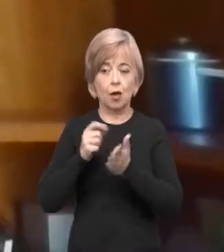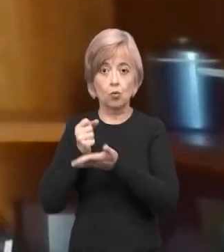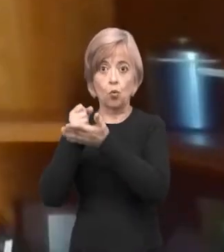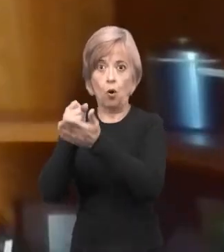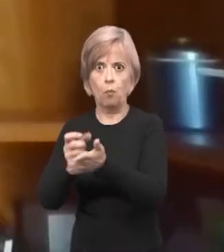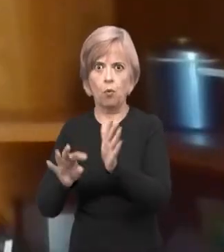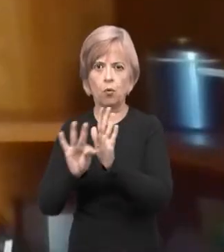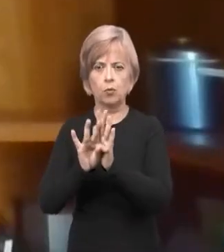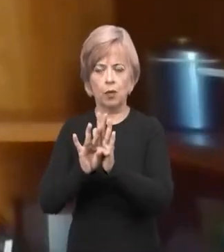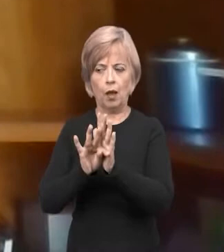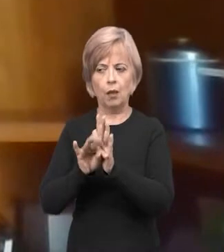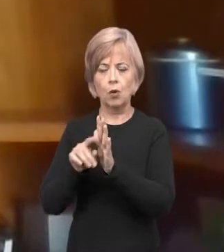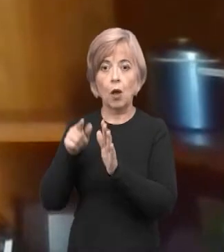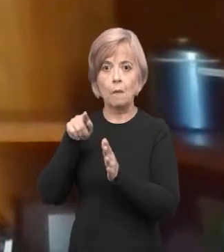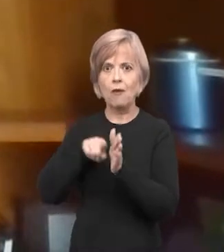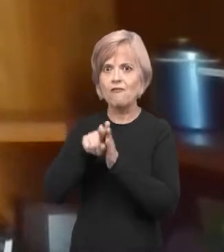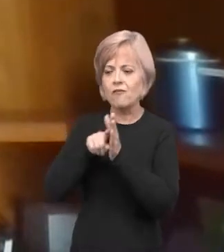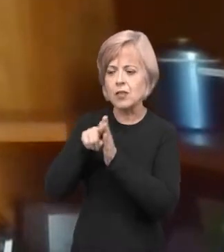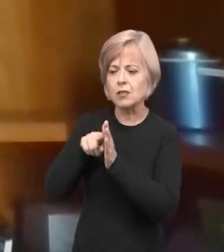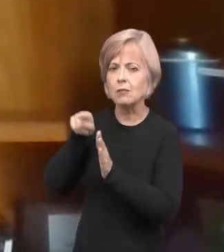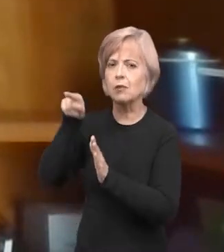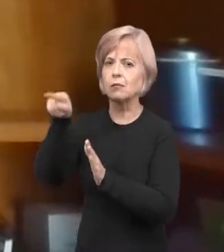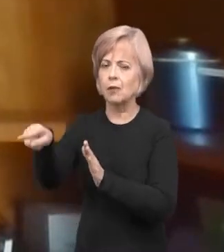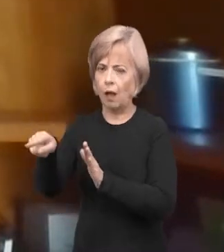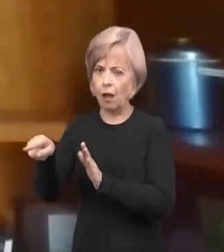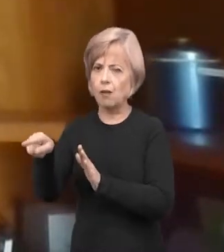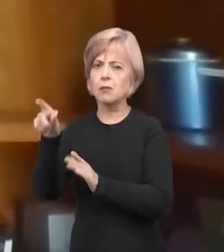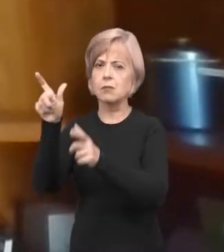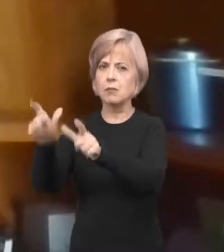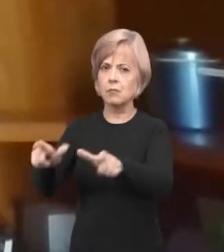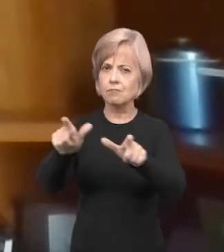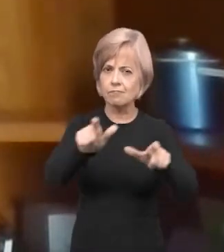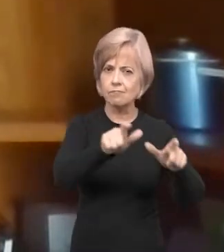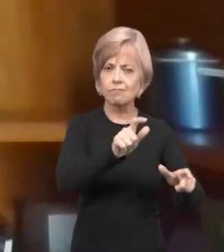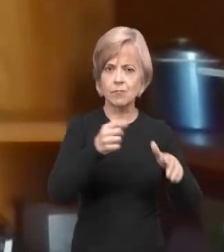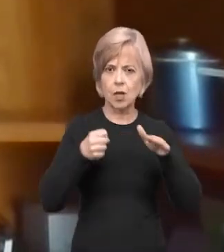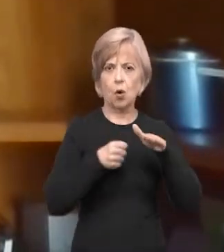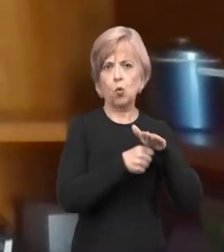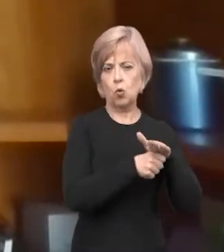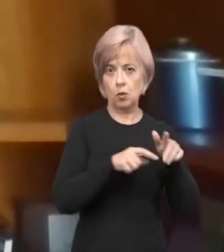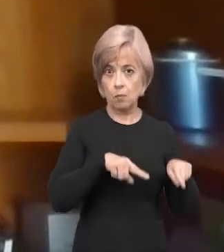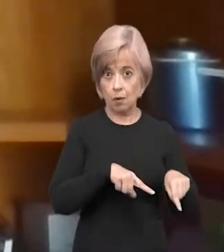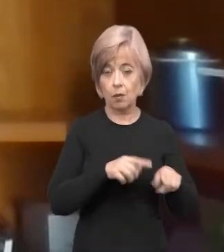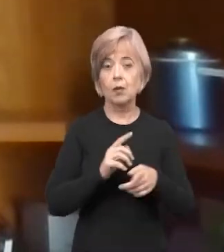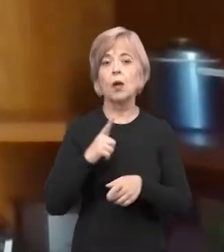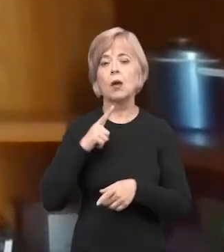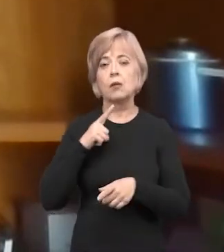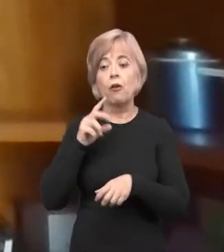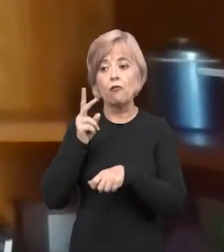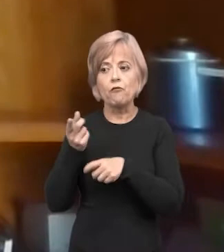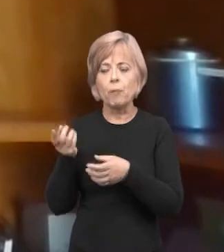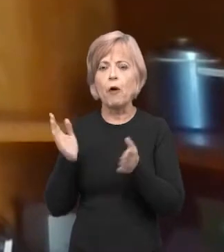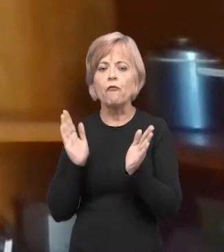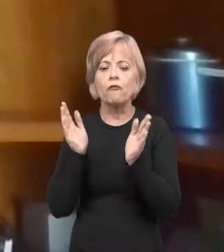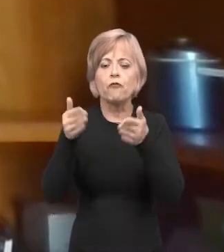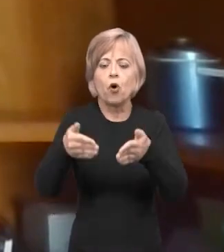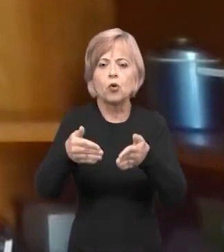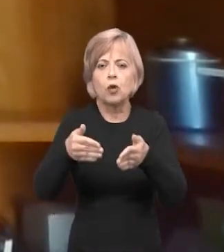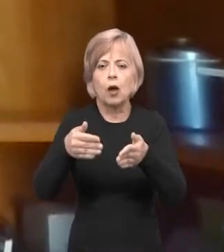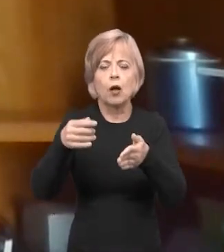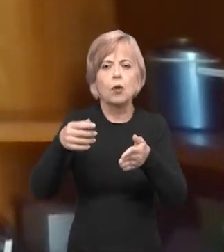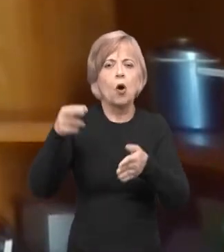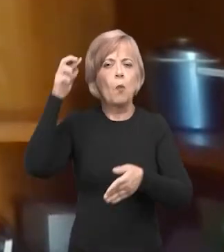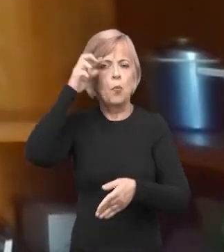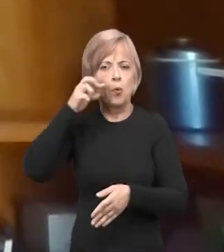a fiscalização dessas unidades de acolhimento para pessoas com deficiência. Nós fizemos voltado aos promotores, voltada às